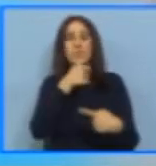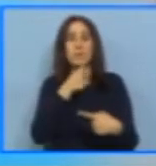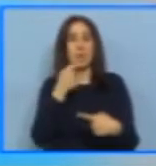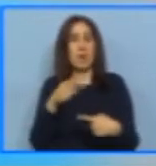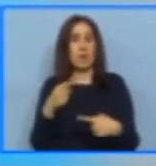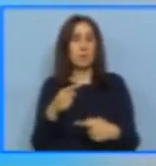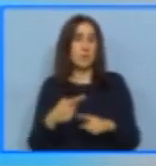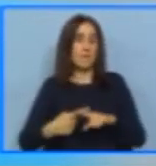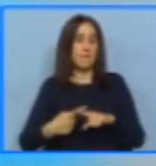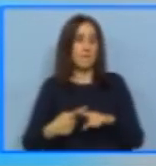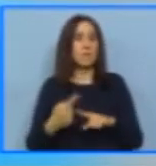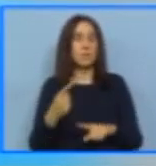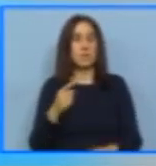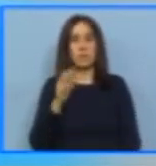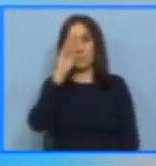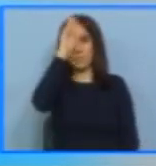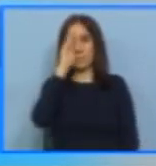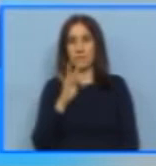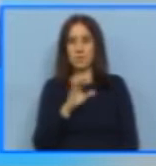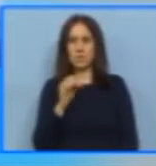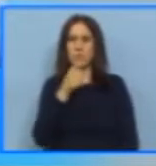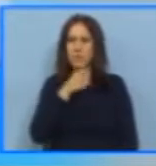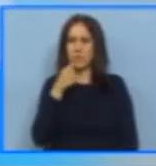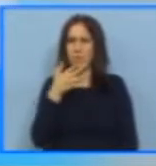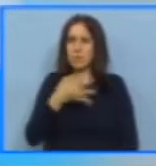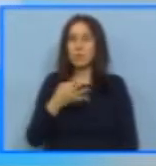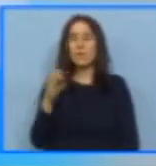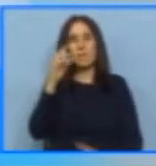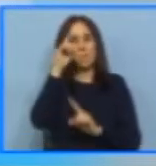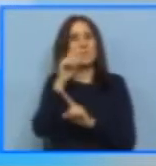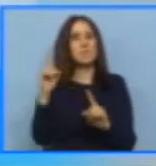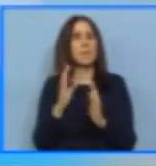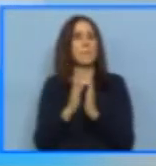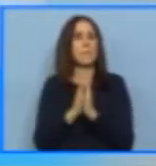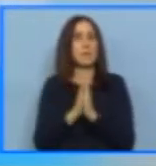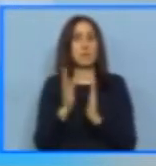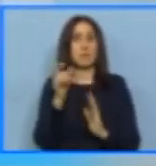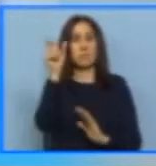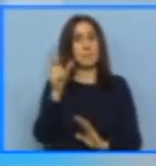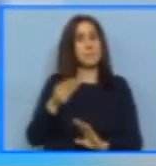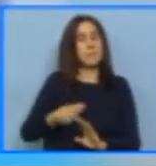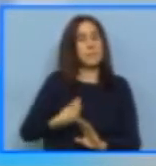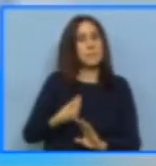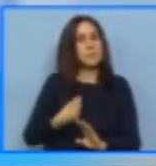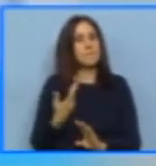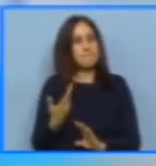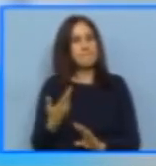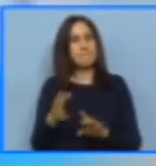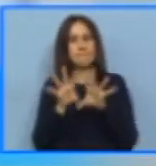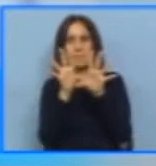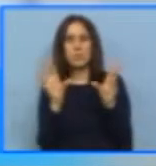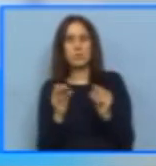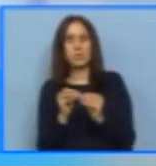também acredito que o Papa Francisco sofra com o que sabe da Igreja, com as suas preocupações, portanto, todo o conjunto